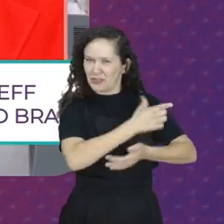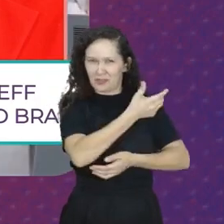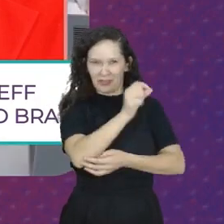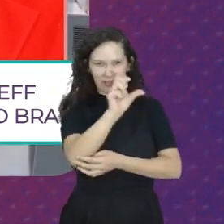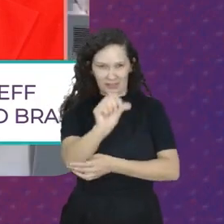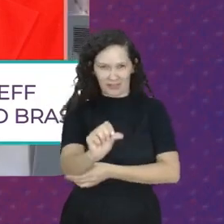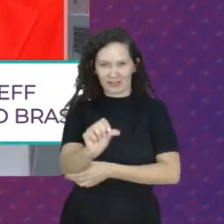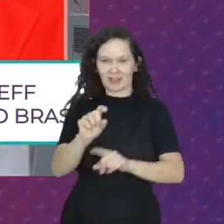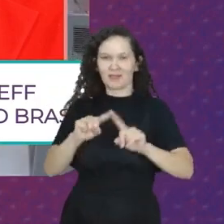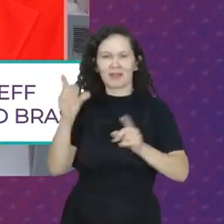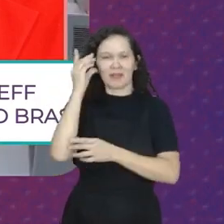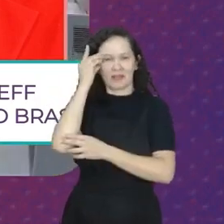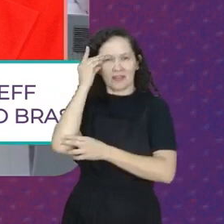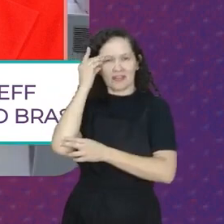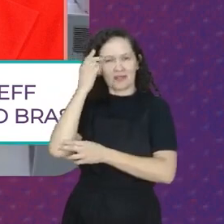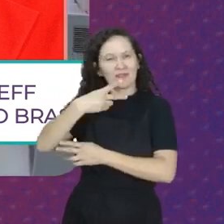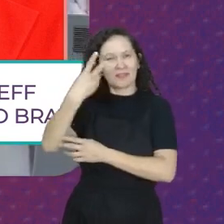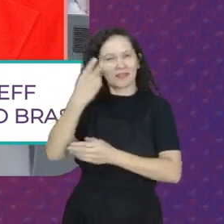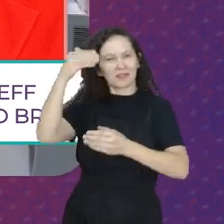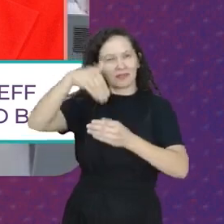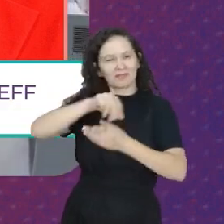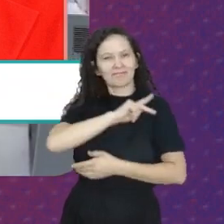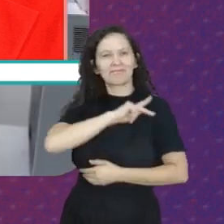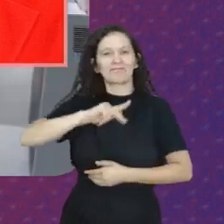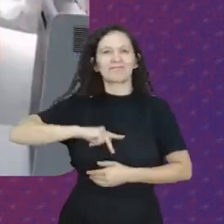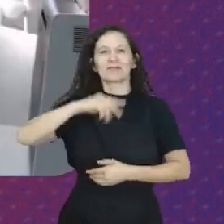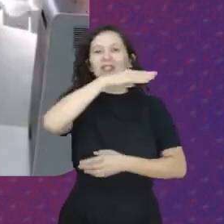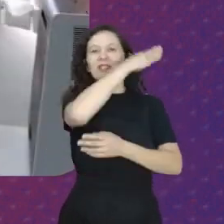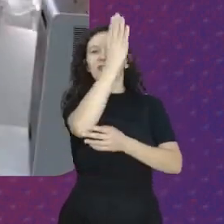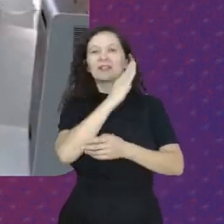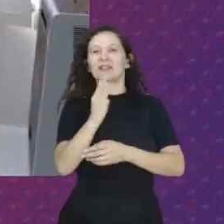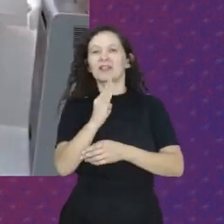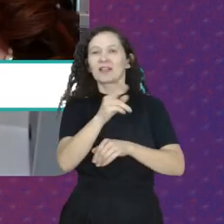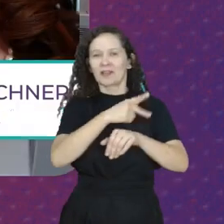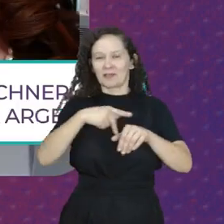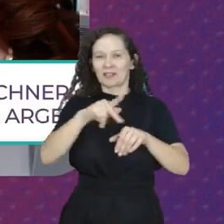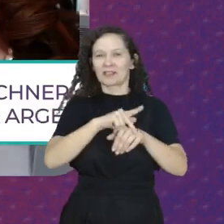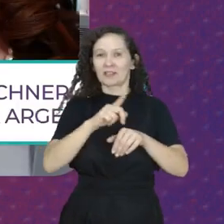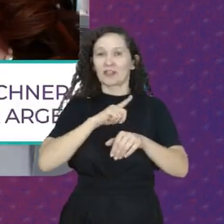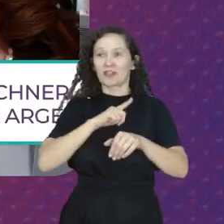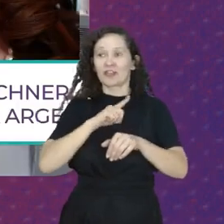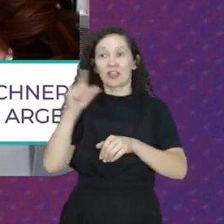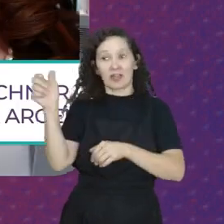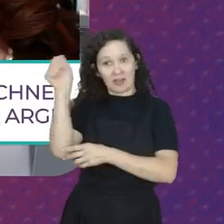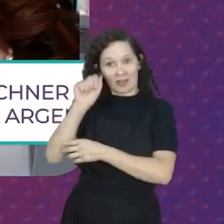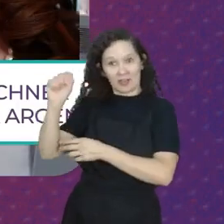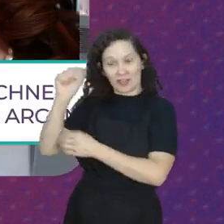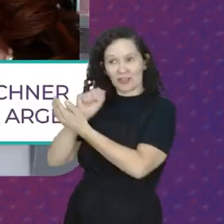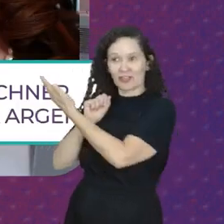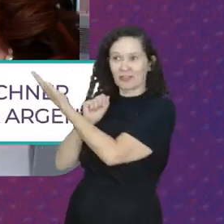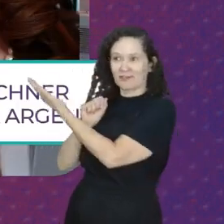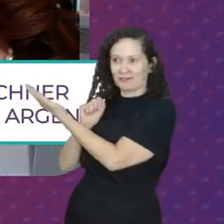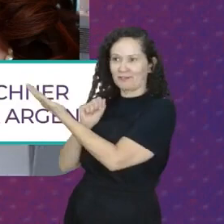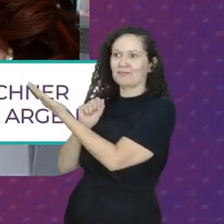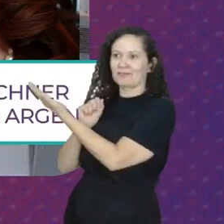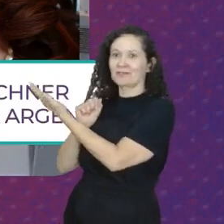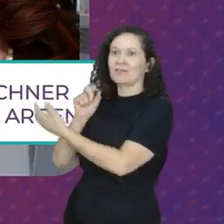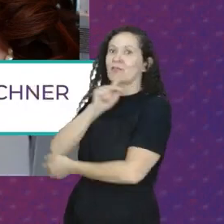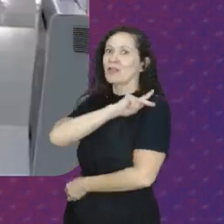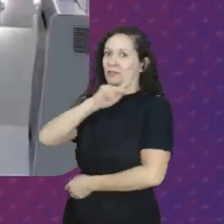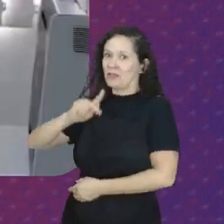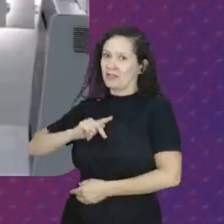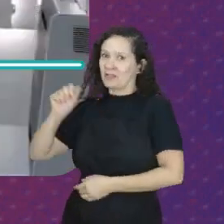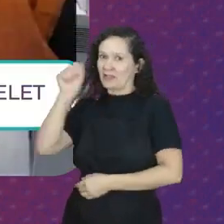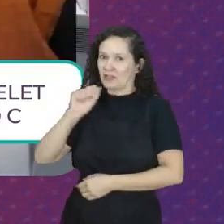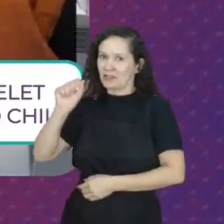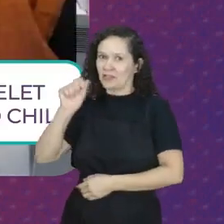2016, mas a Dilma, no segundo mandato de presidenta aqui no Brasil, nós tínhamos a Cristina Kirchner, né, na presidência da